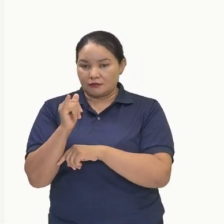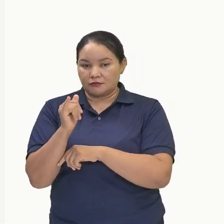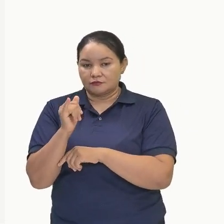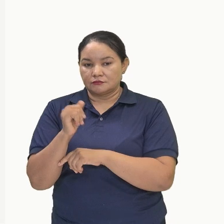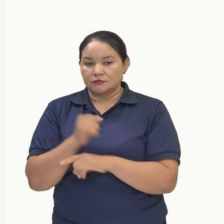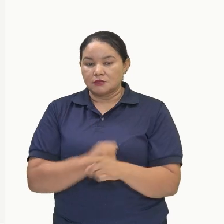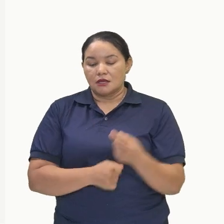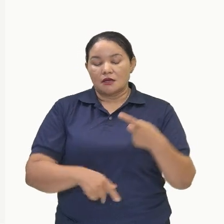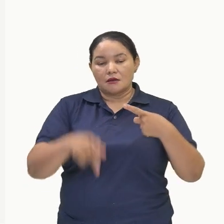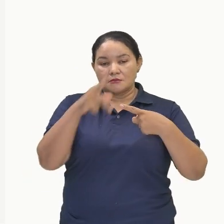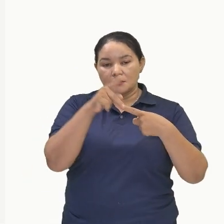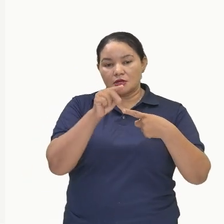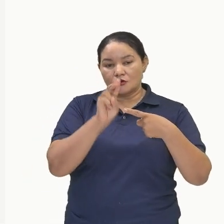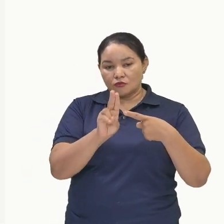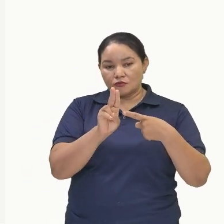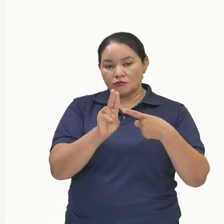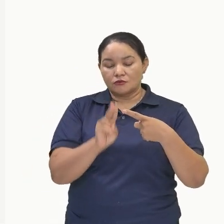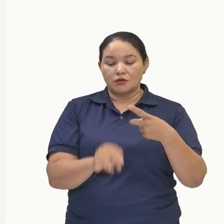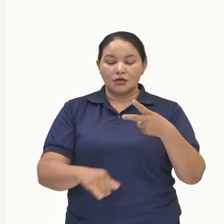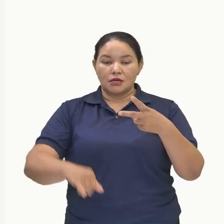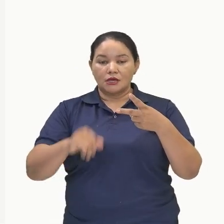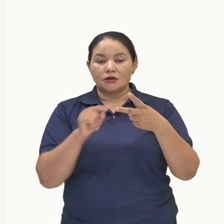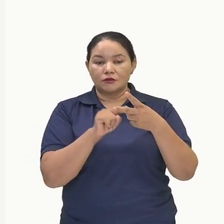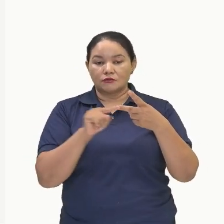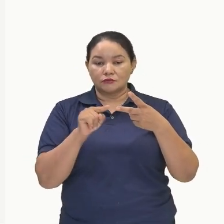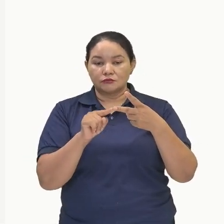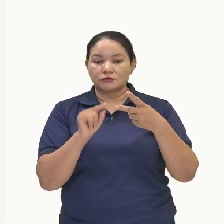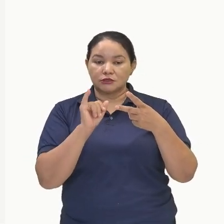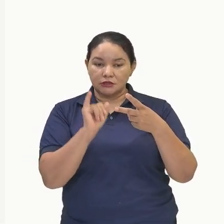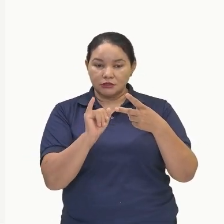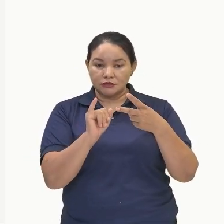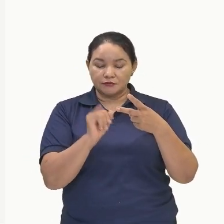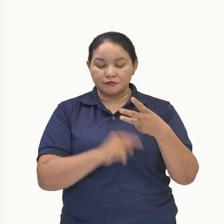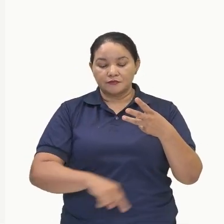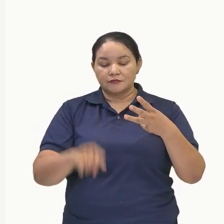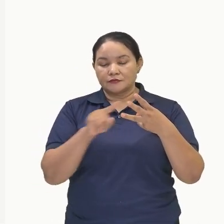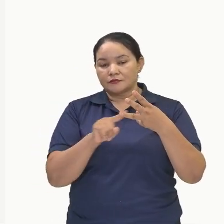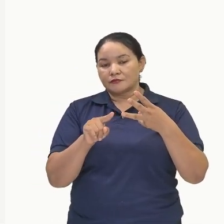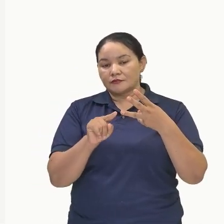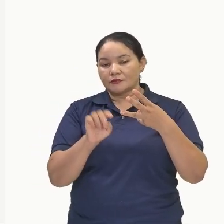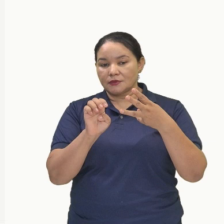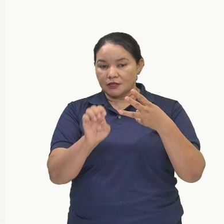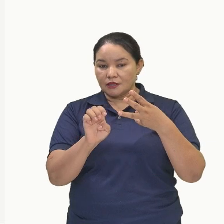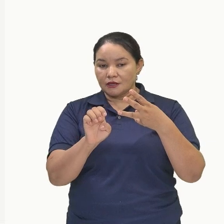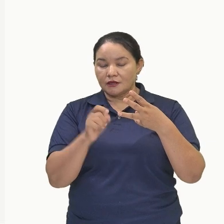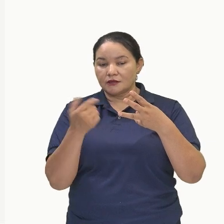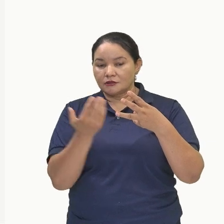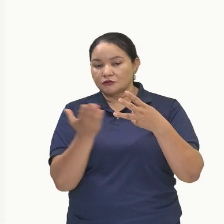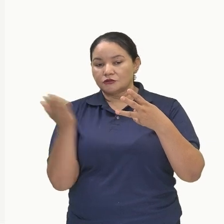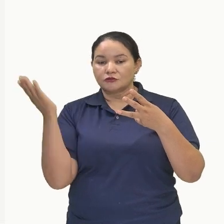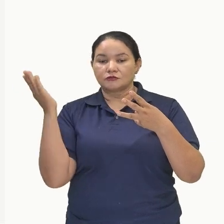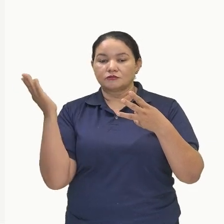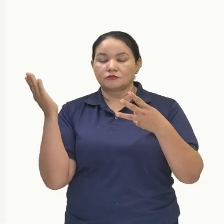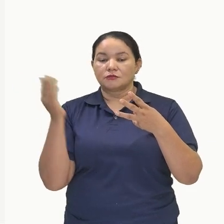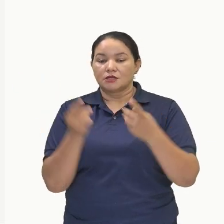é a potência útil, o I é a corrente elétrica e o epsilon a